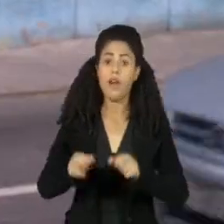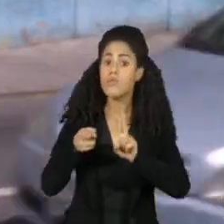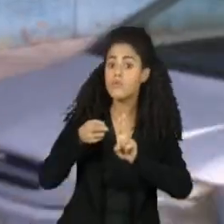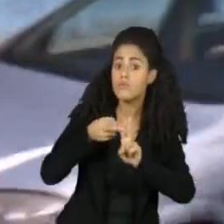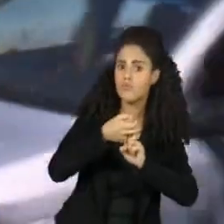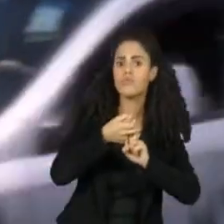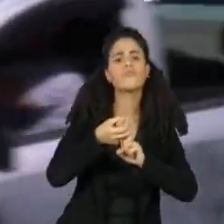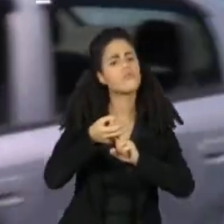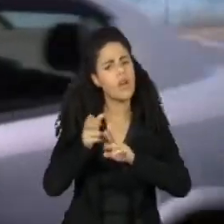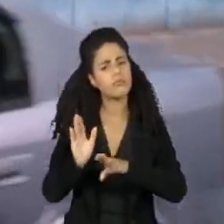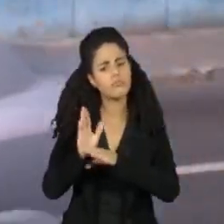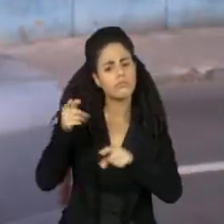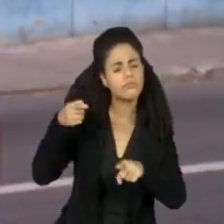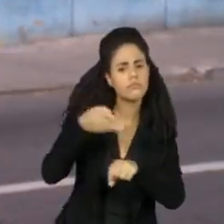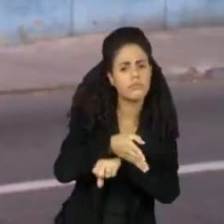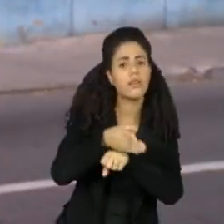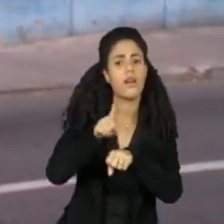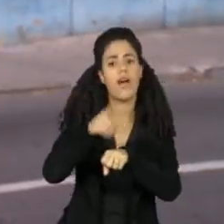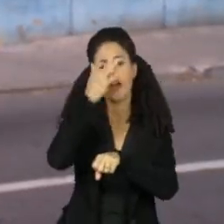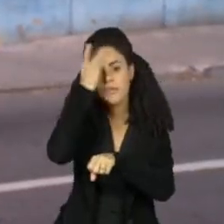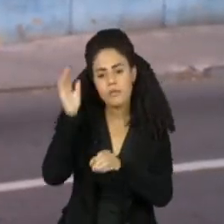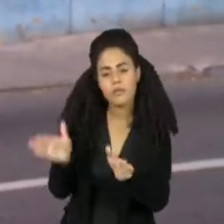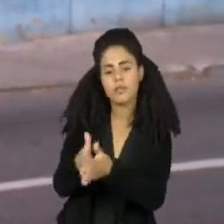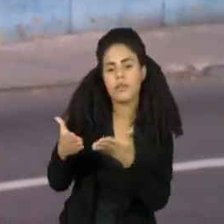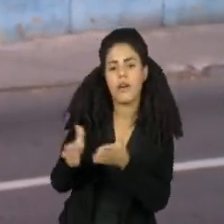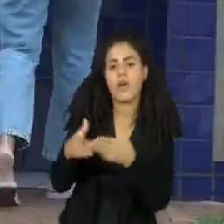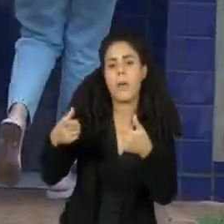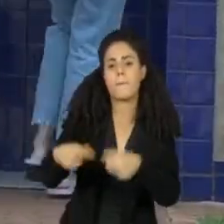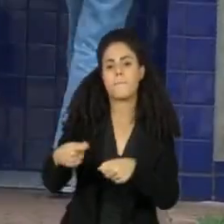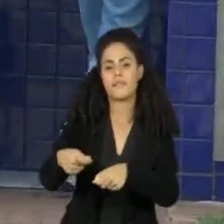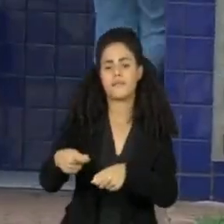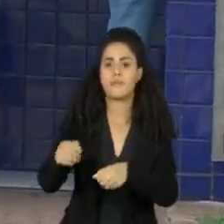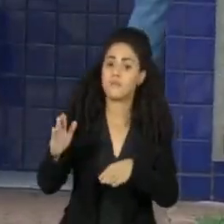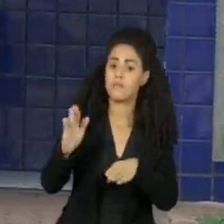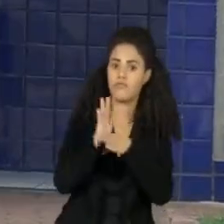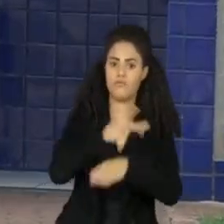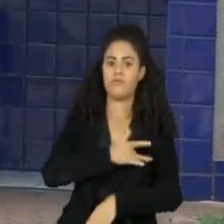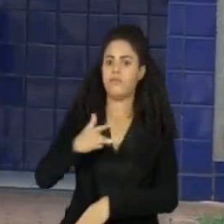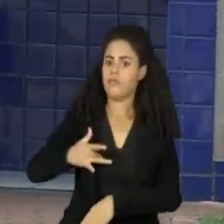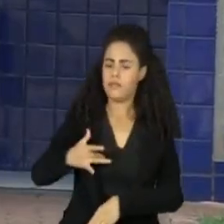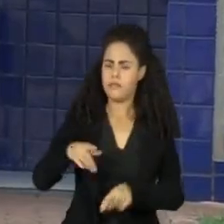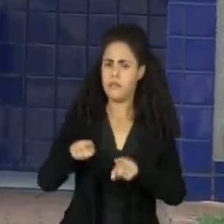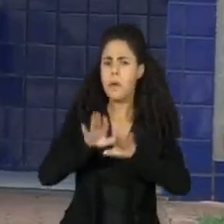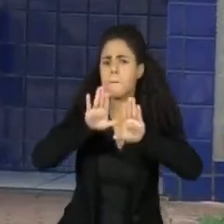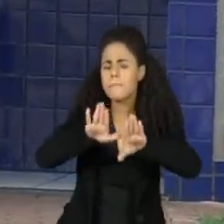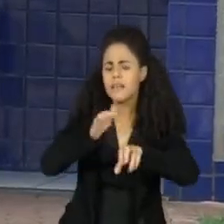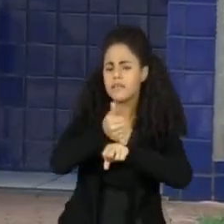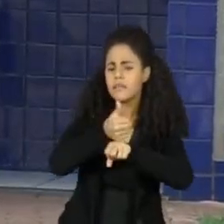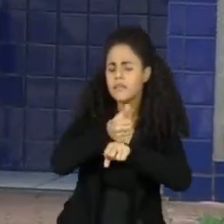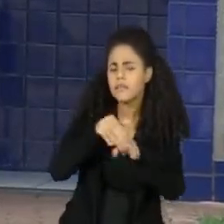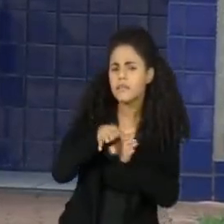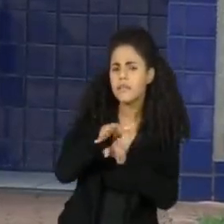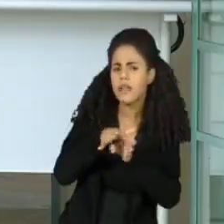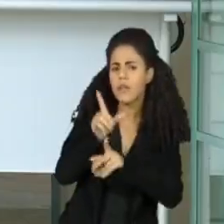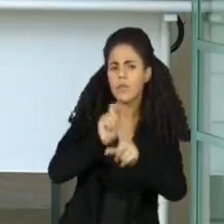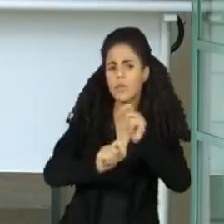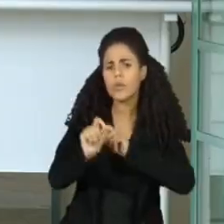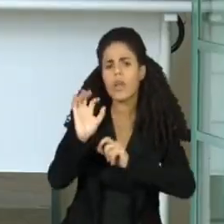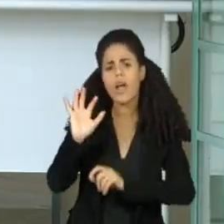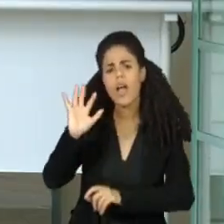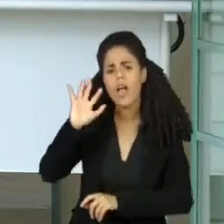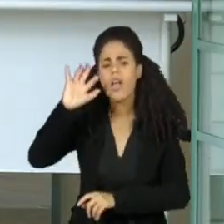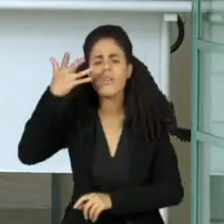caminho para garantir o acesso da população mais vulnerável aos Serviços de Saúde as especialistas indicam para